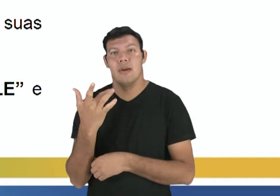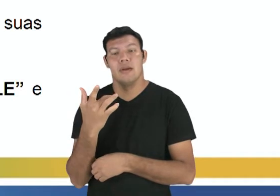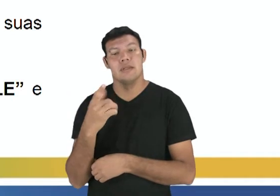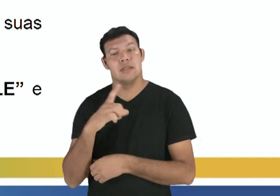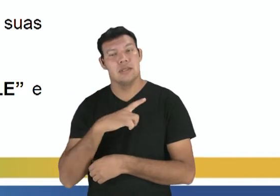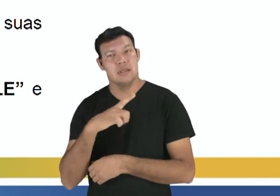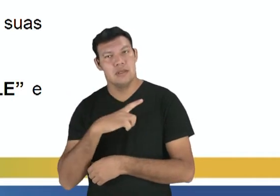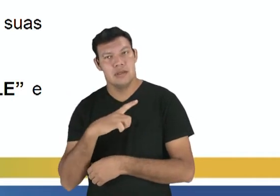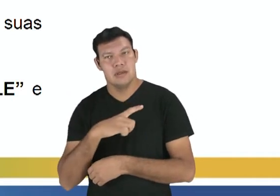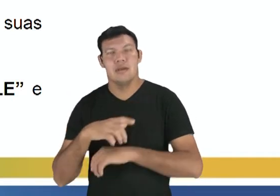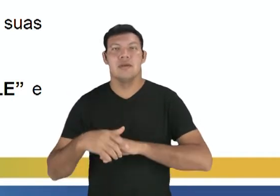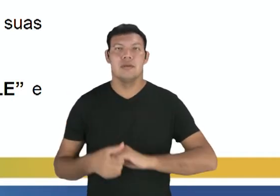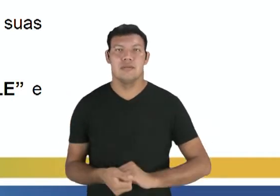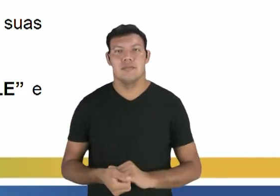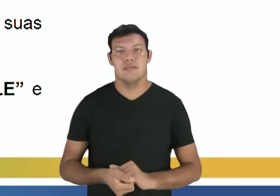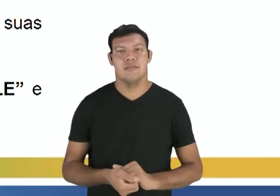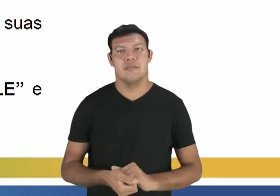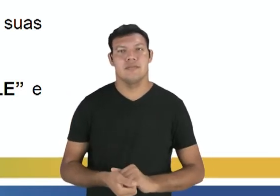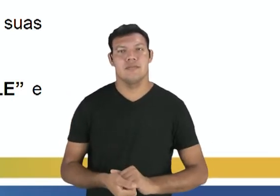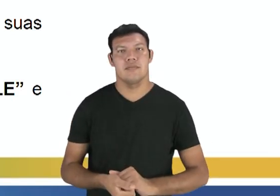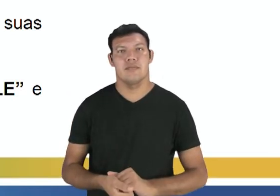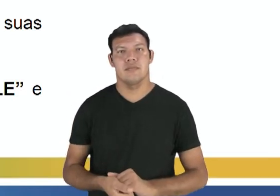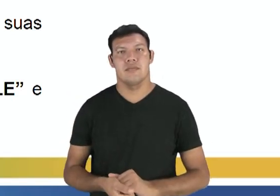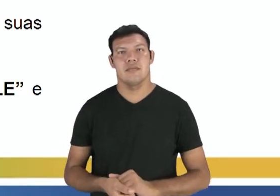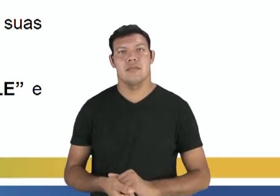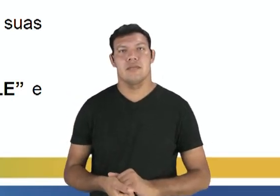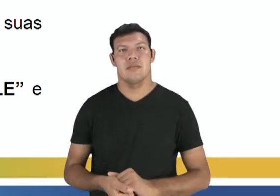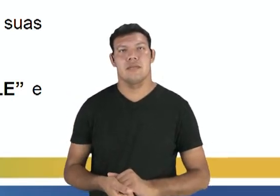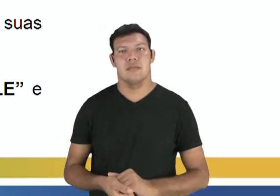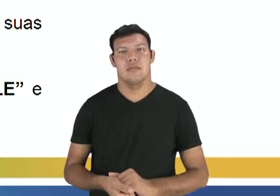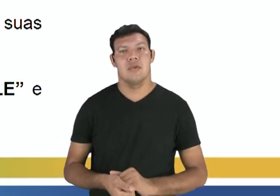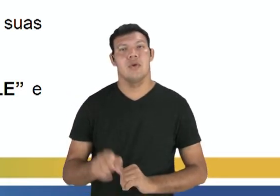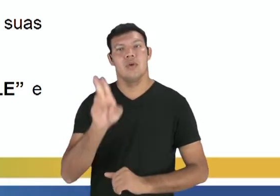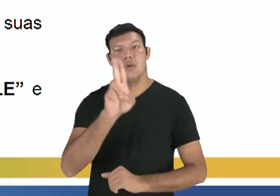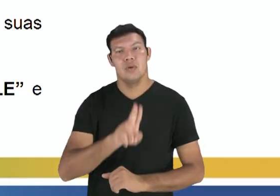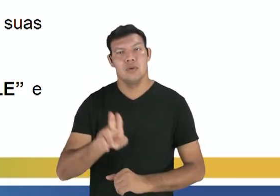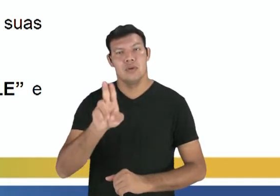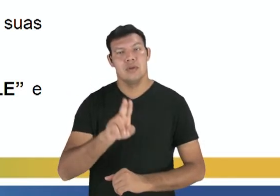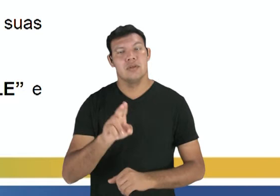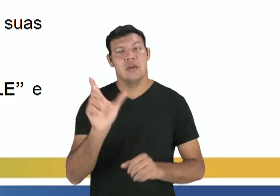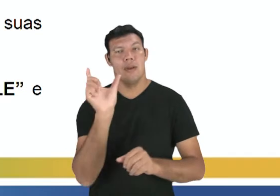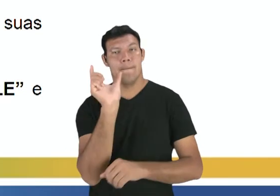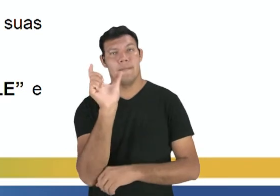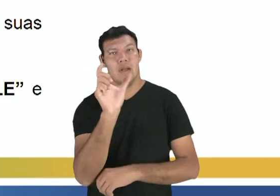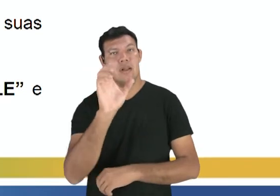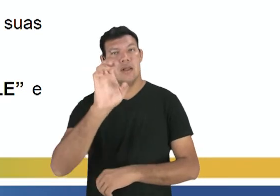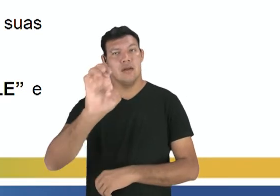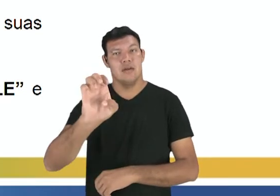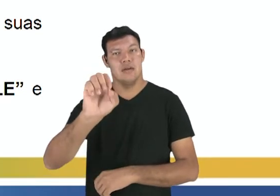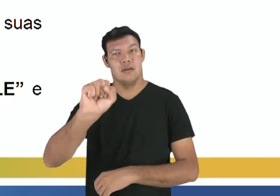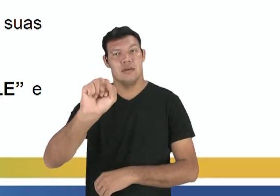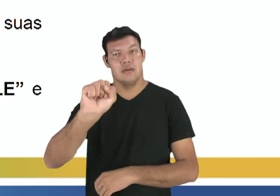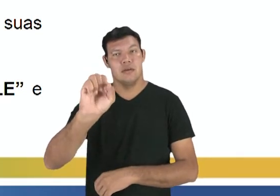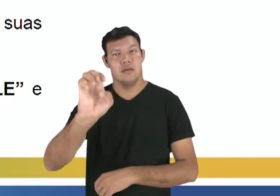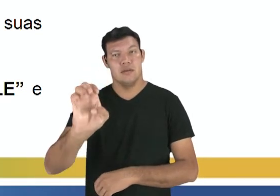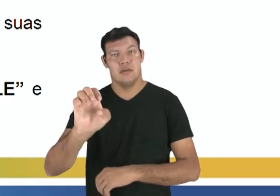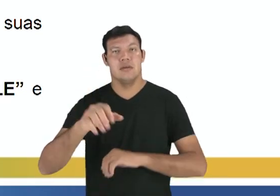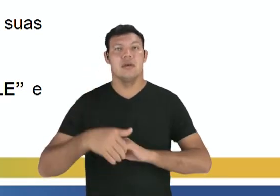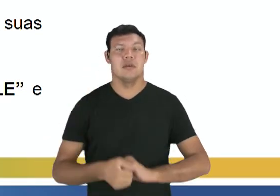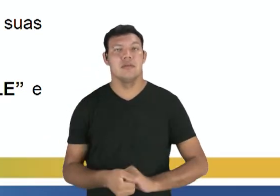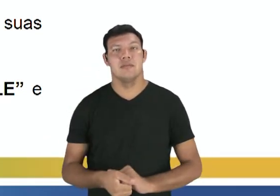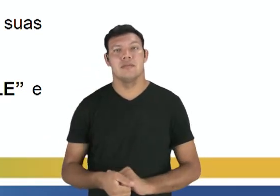próximo do falante, da pessoa que fala, usa-se este e suas variações.